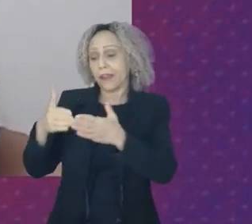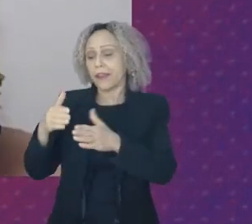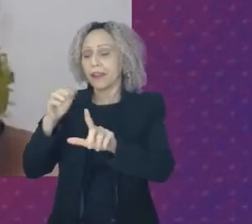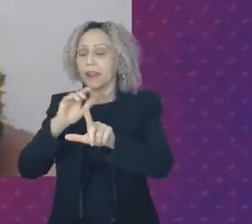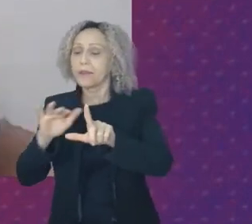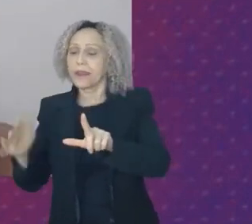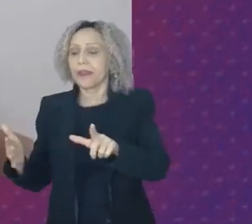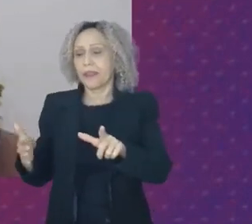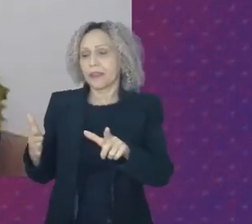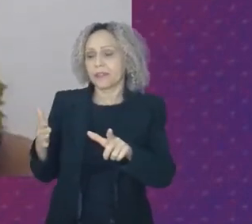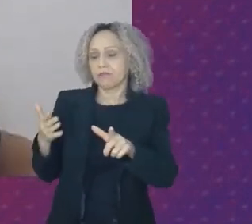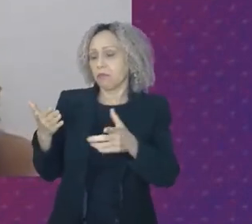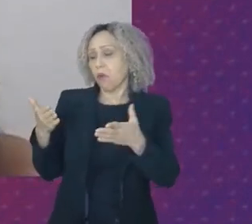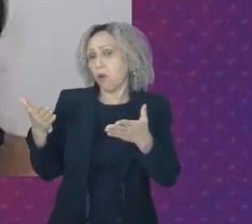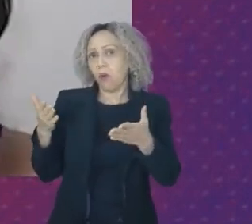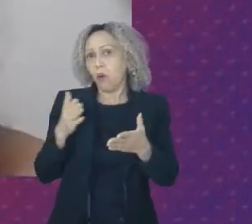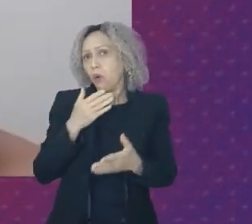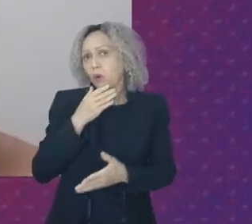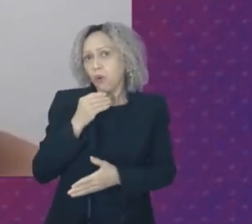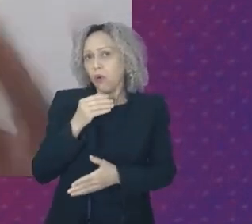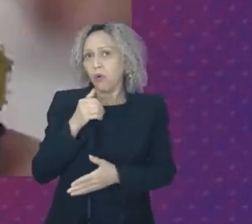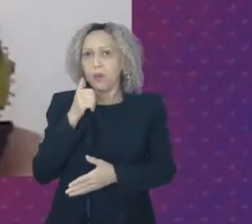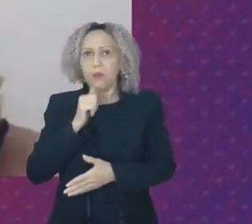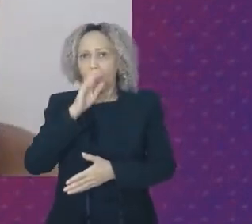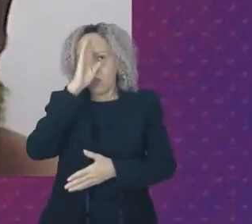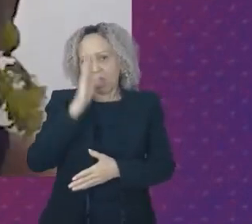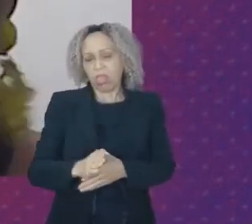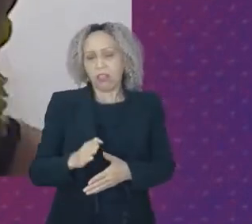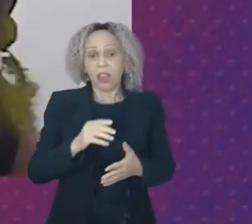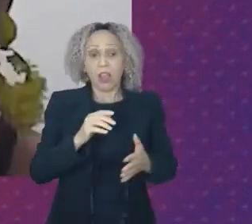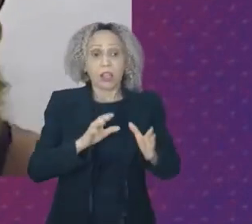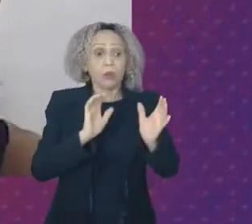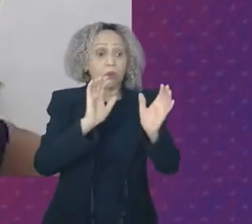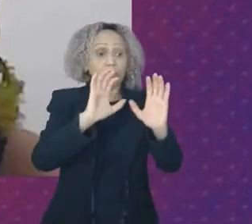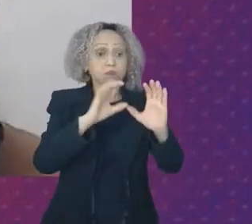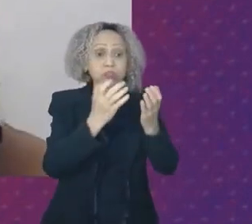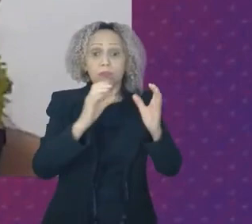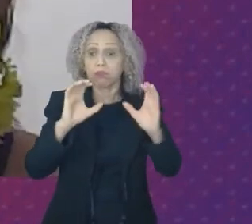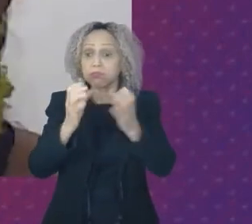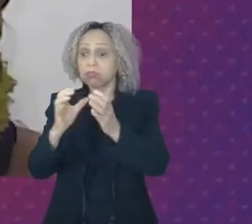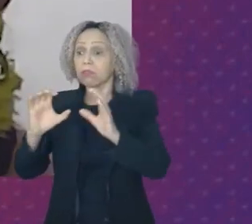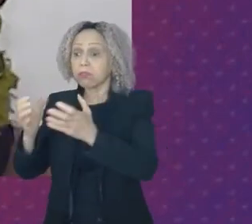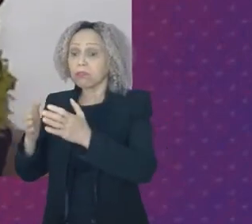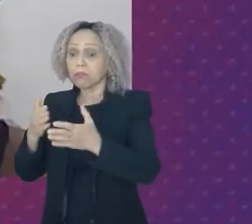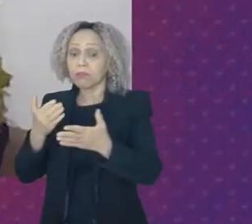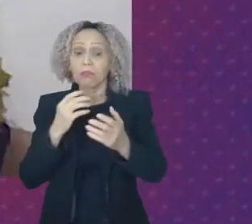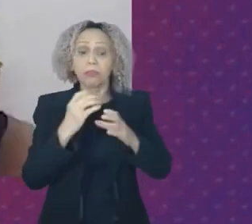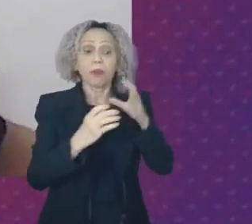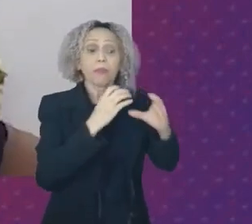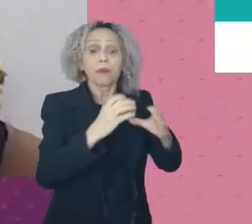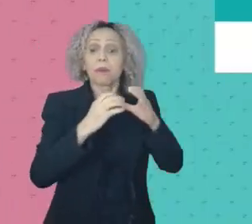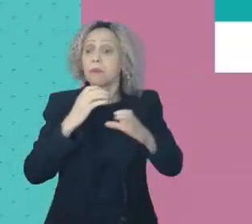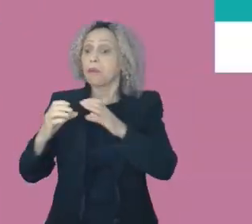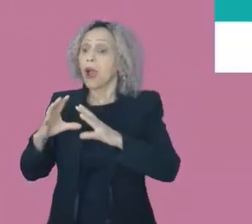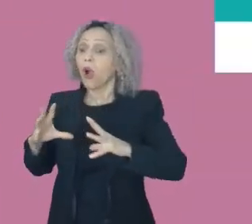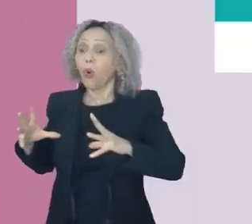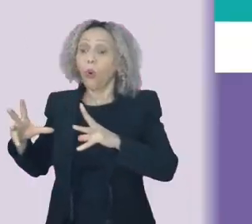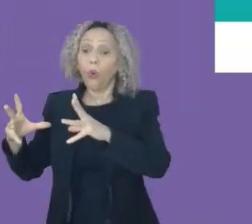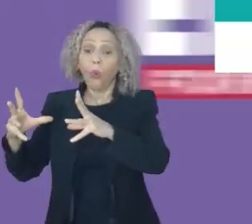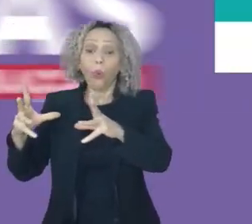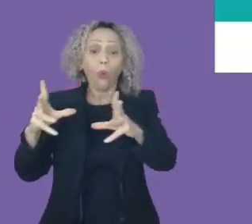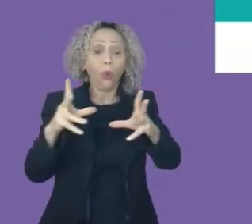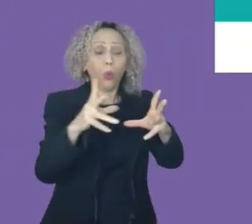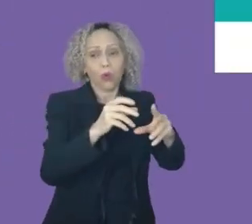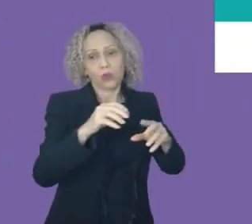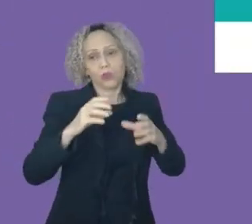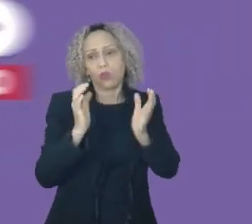comunidade heteronormativa, eu vou comunicar com todo mundo. E nós sabemos que isso é